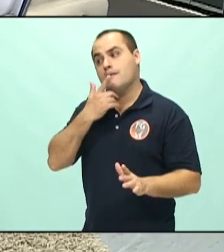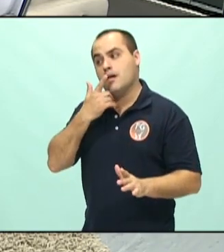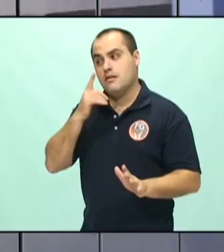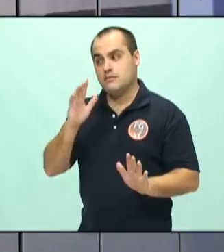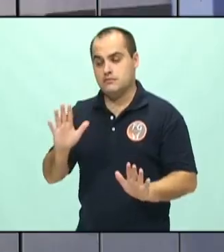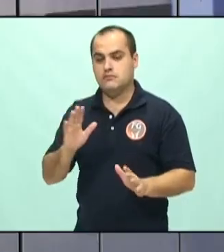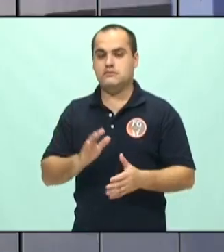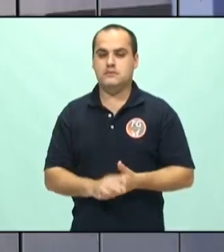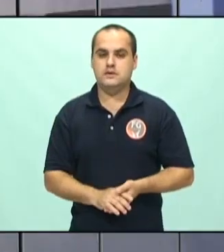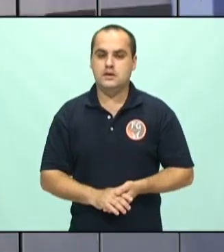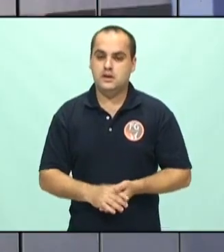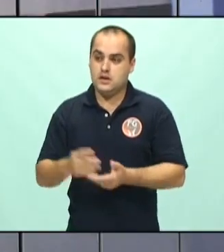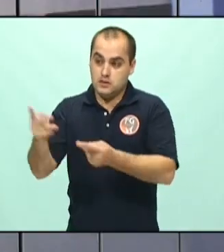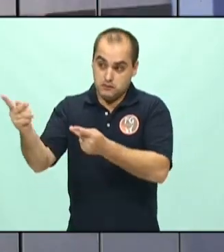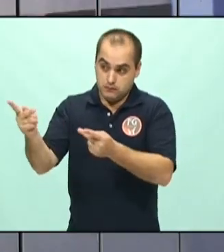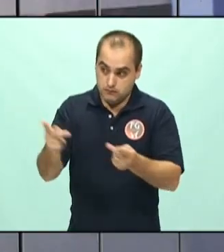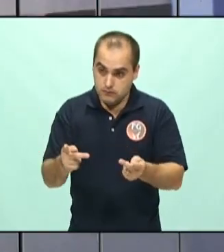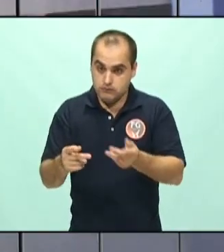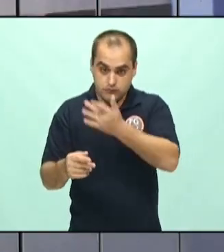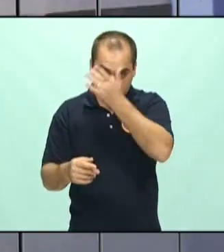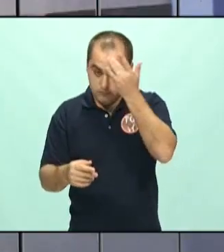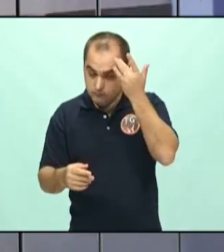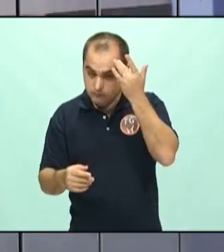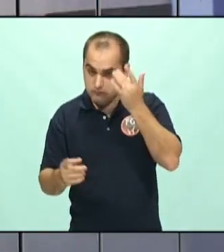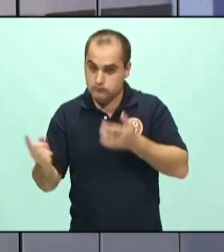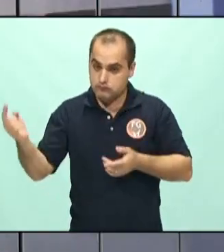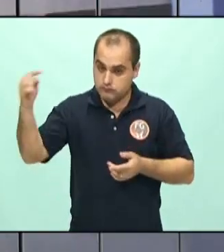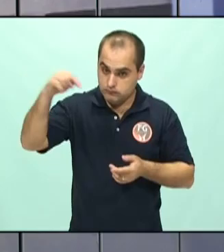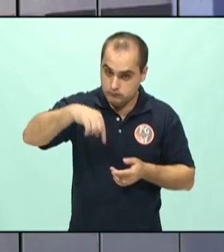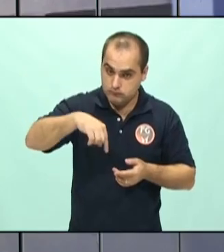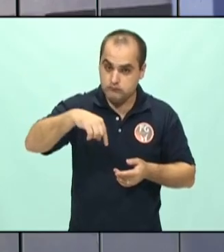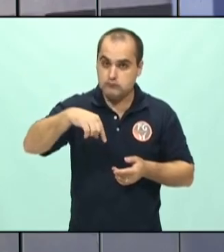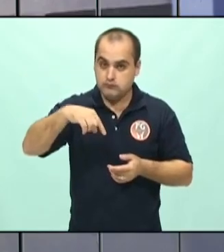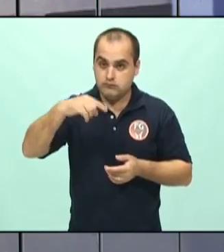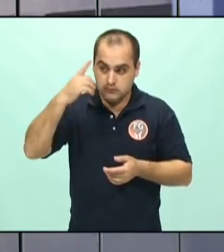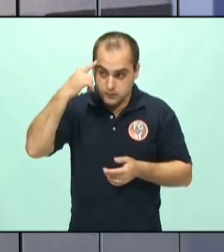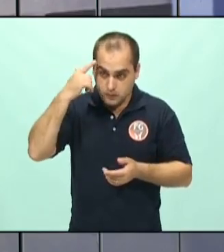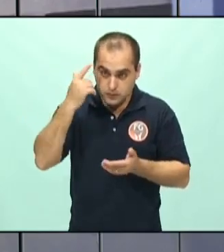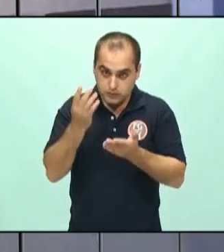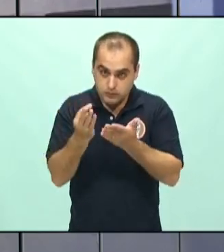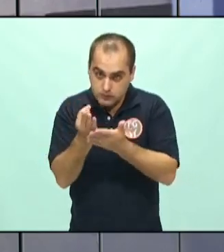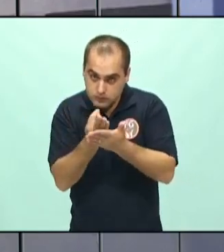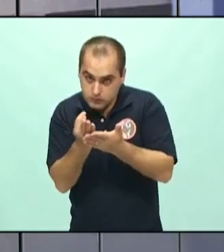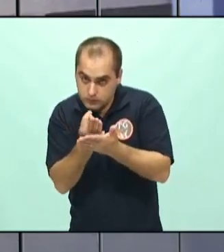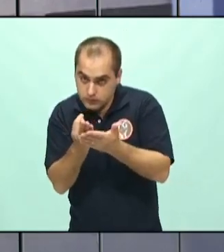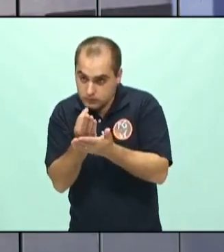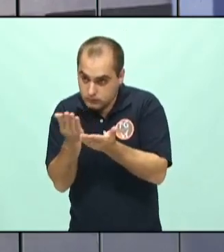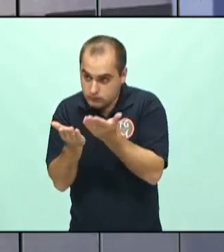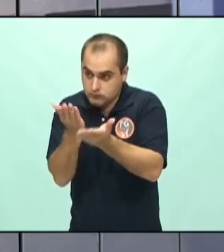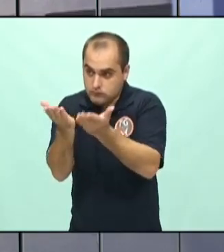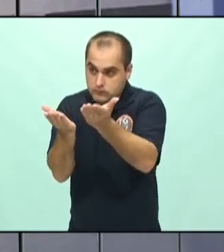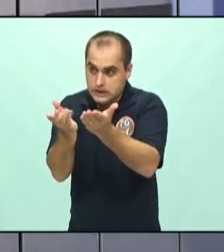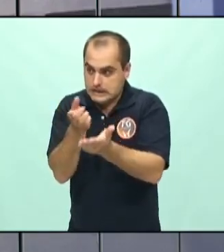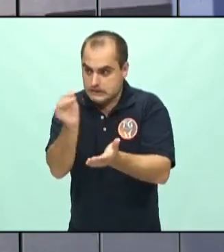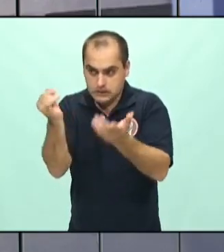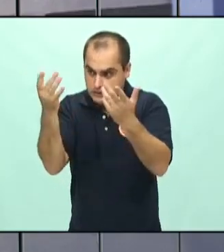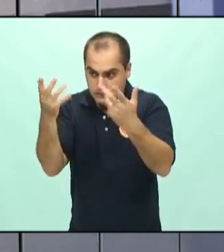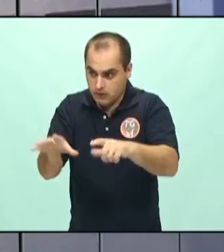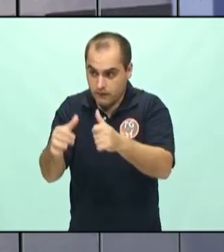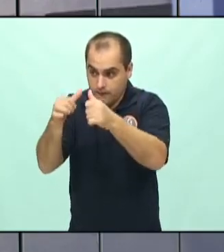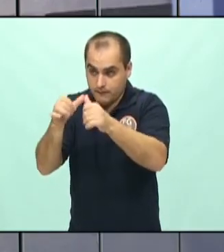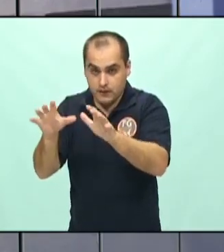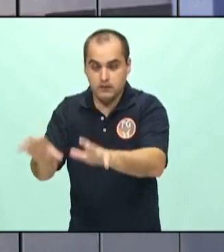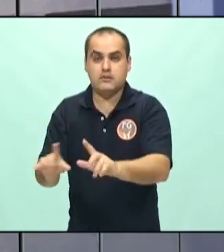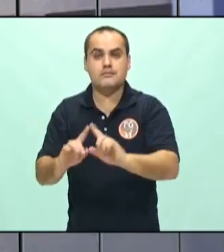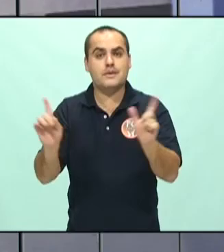neres convida a pessoa pra vim pra poder ser tratada né convida-se não quer vai ficar a lei está